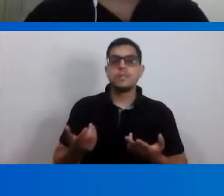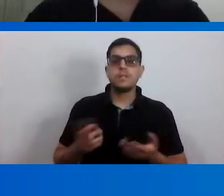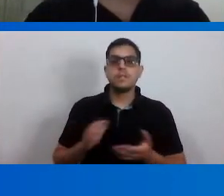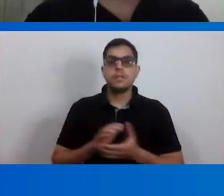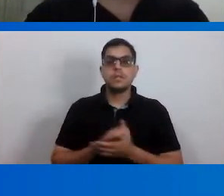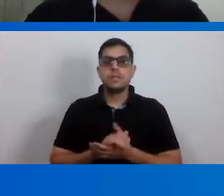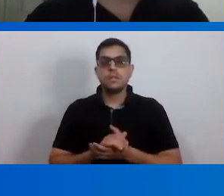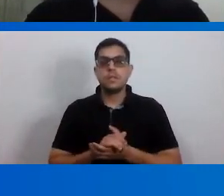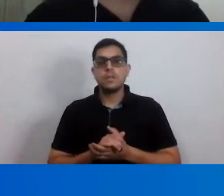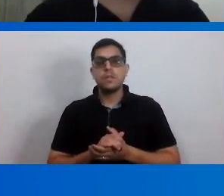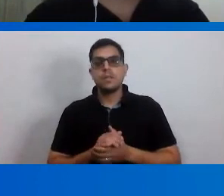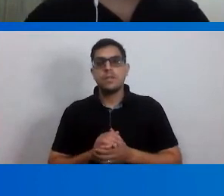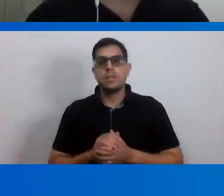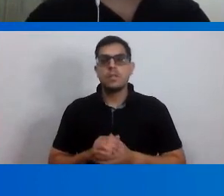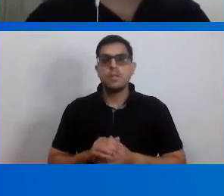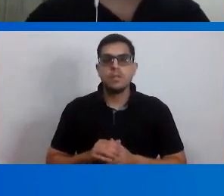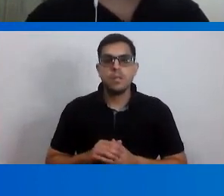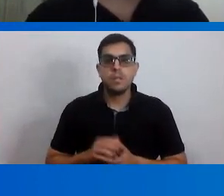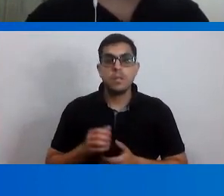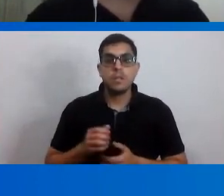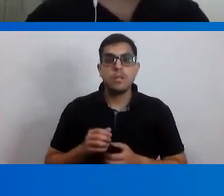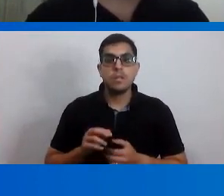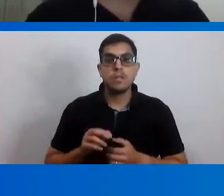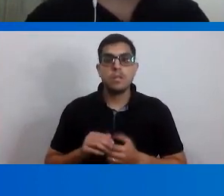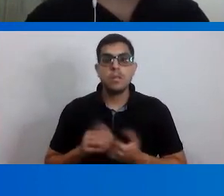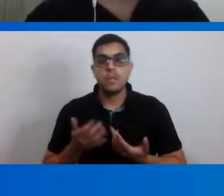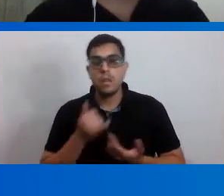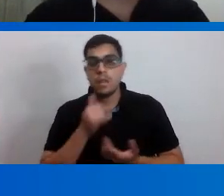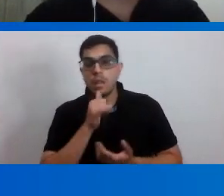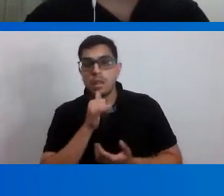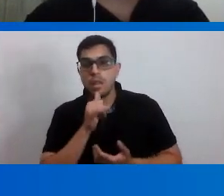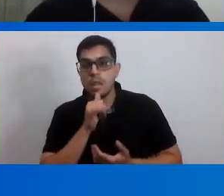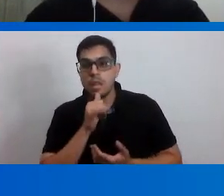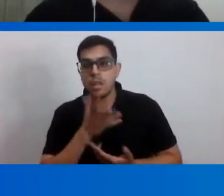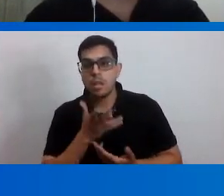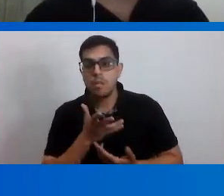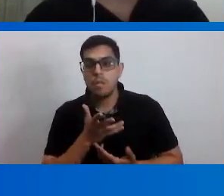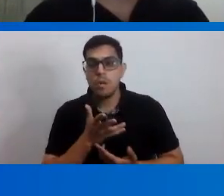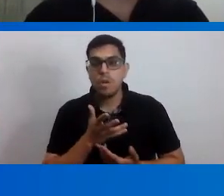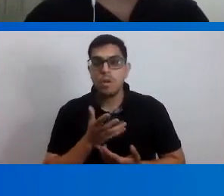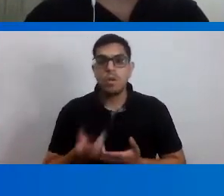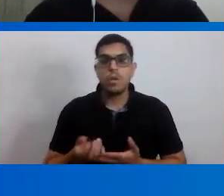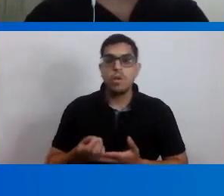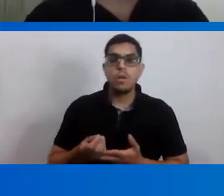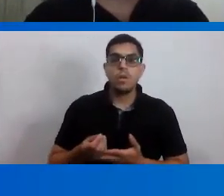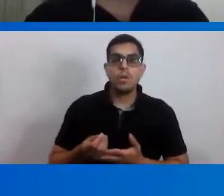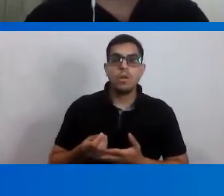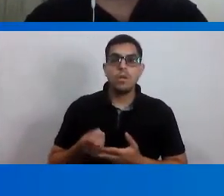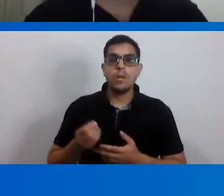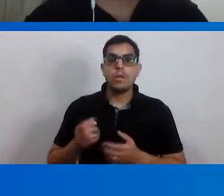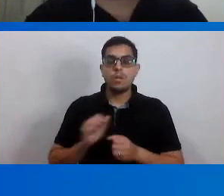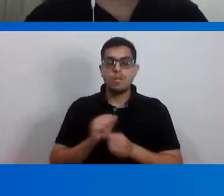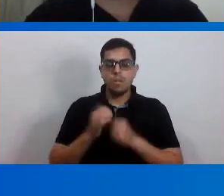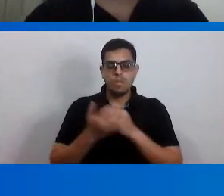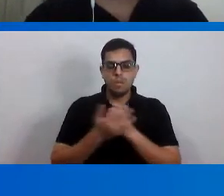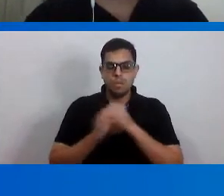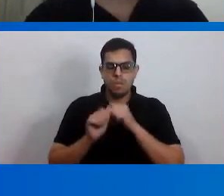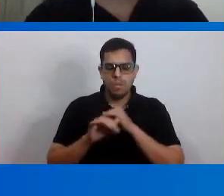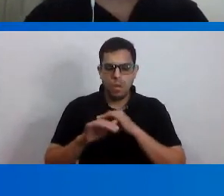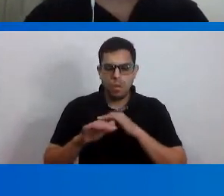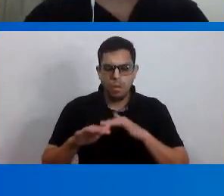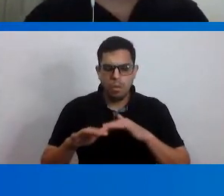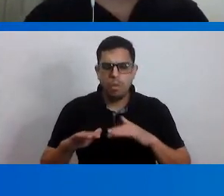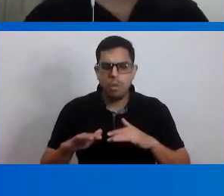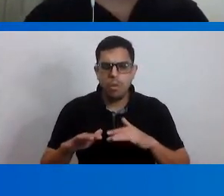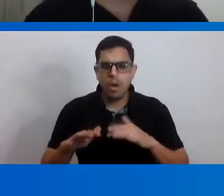que haveria possibilidade de encontrarmos alternativas mais exitosas para o evento da pandemia do